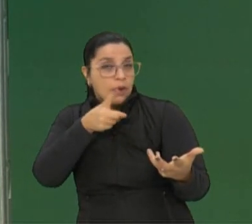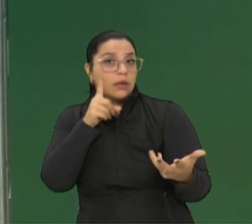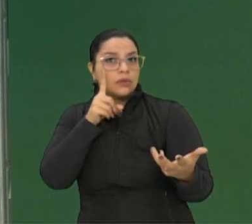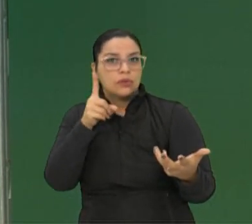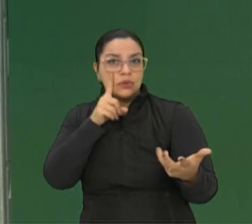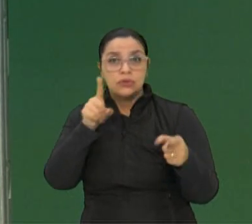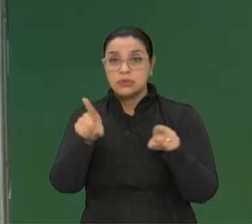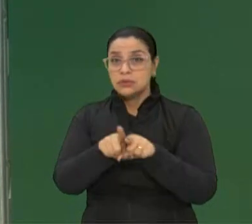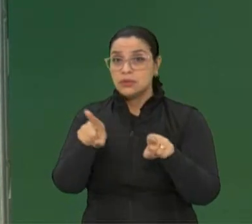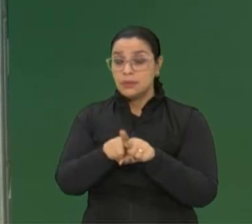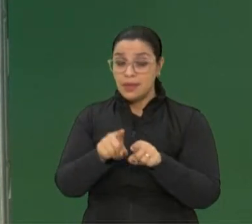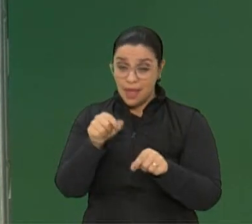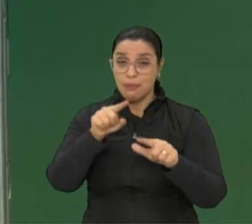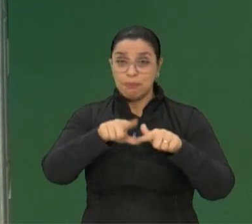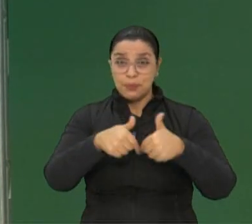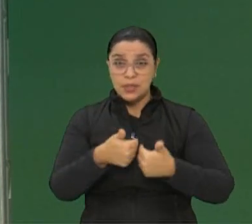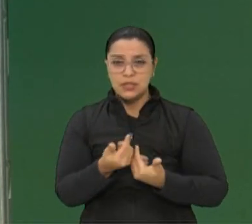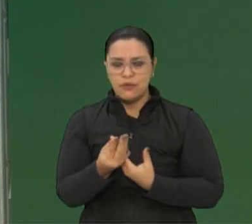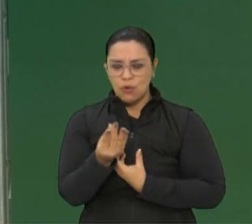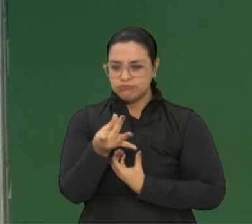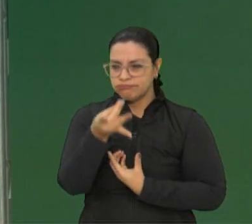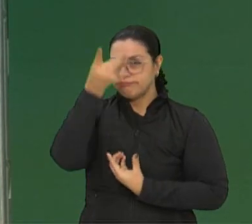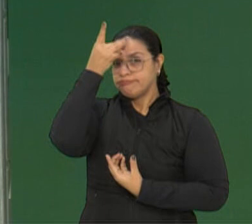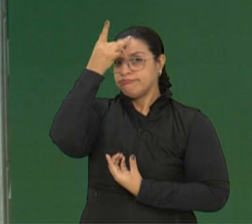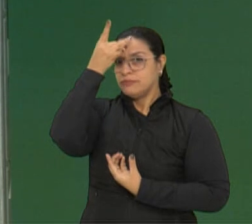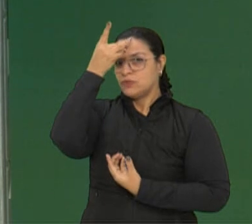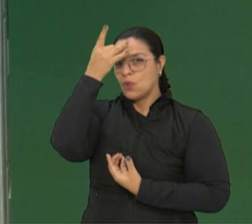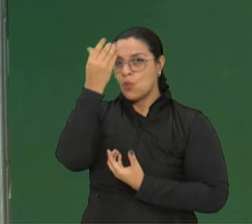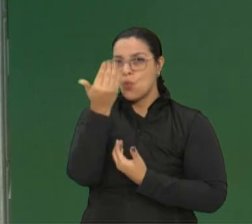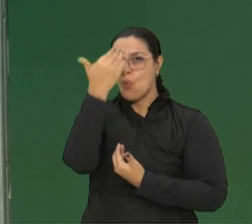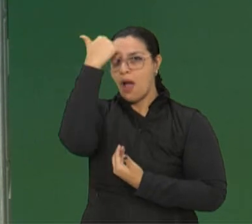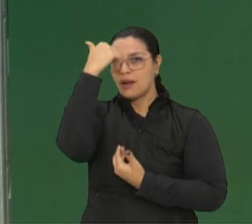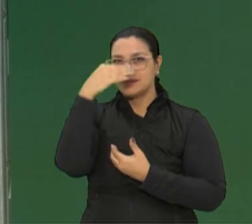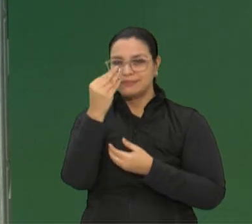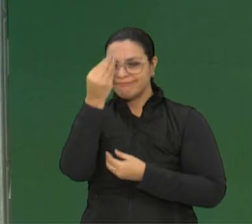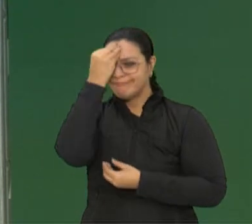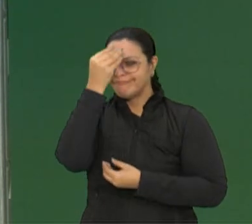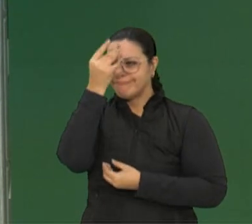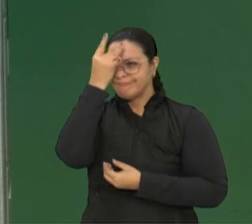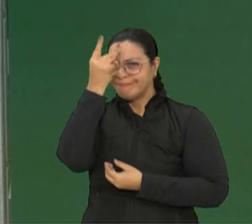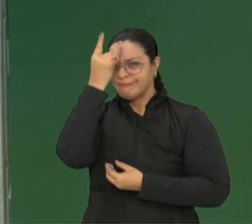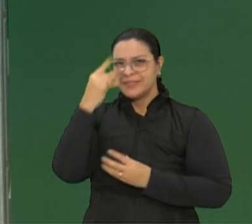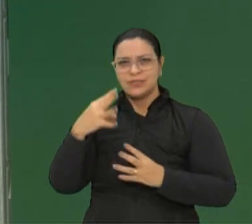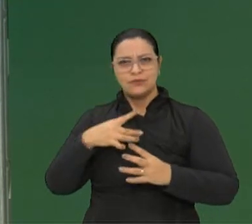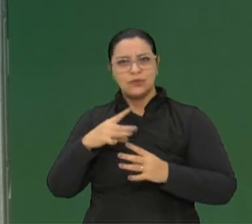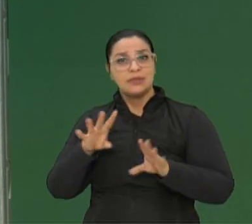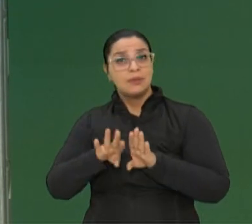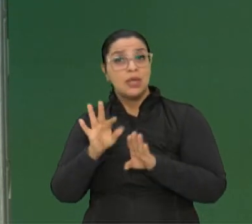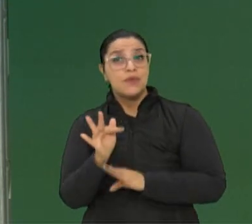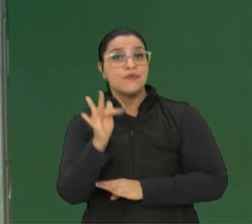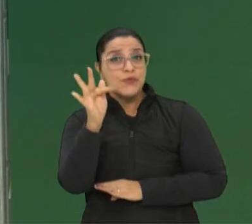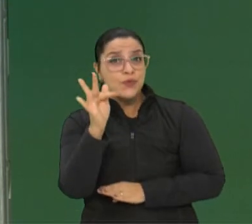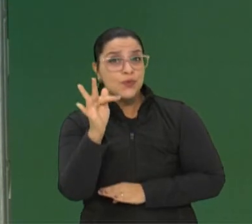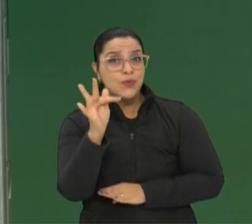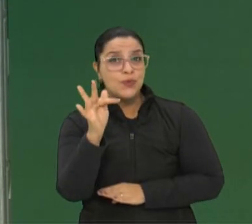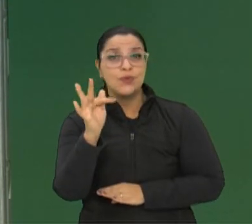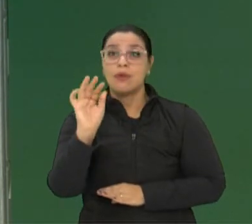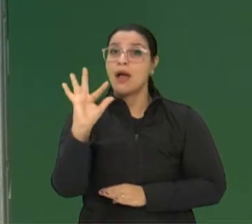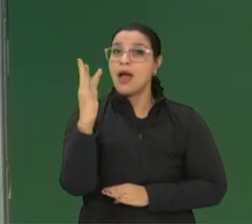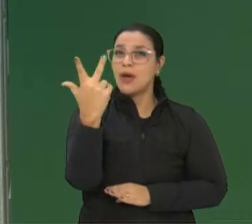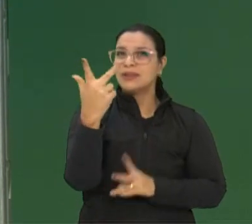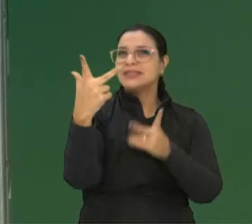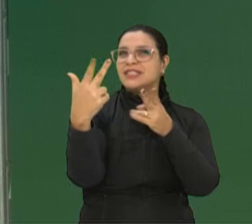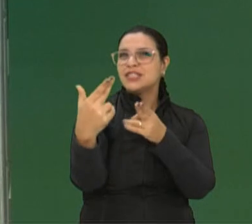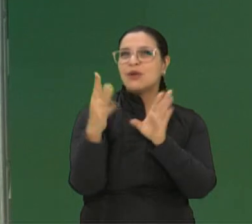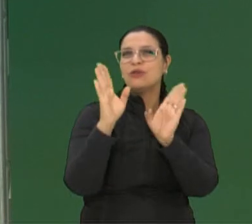partir disso você, né, guarda na memória algumas coisas que você vivenciou e você espera que no futuro aconteça coisas que já